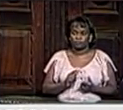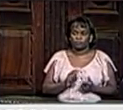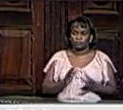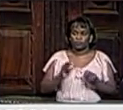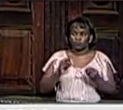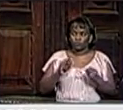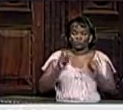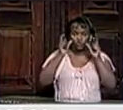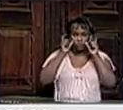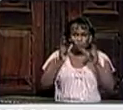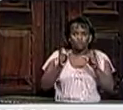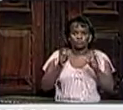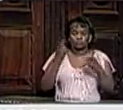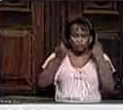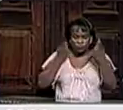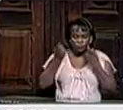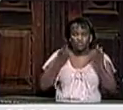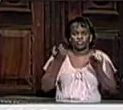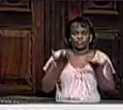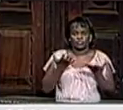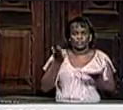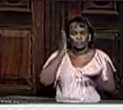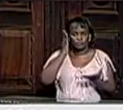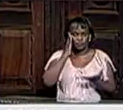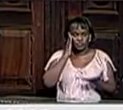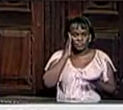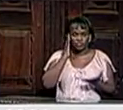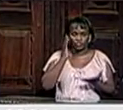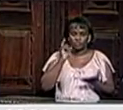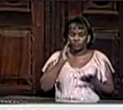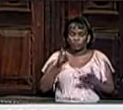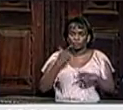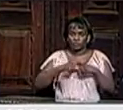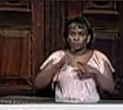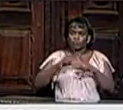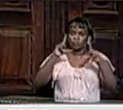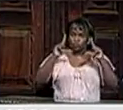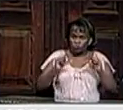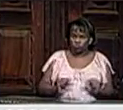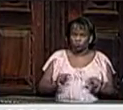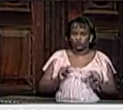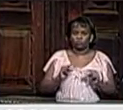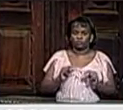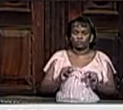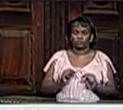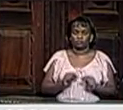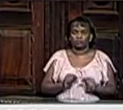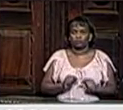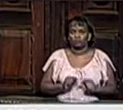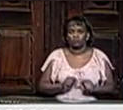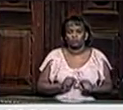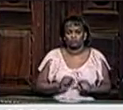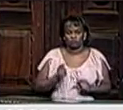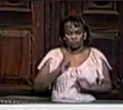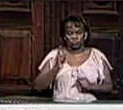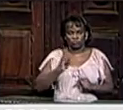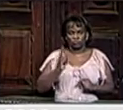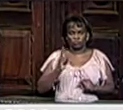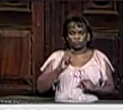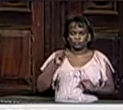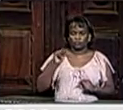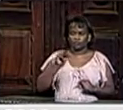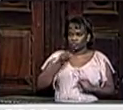altamente interessada em minorar os problemas que têm